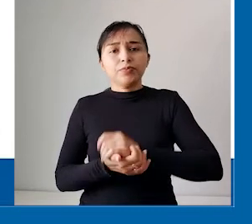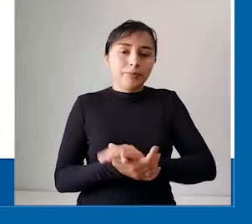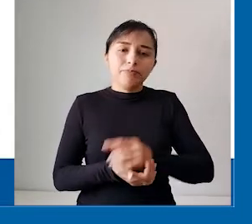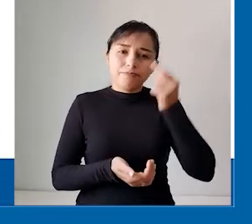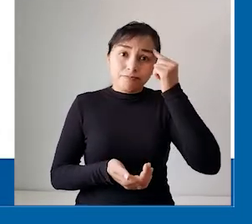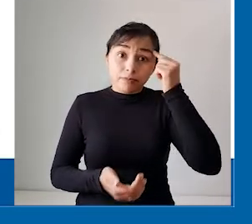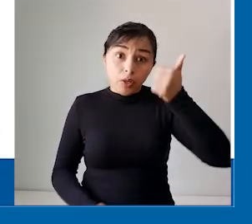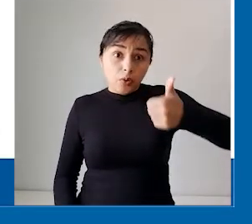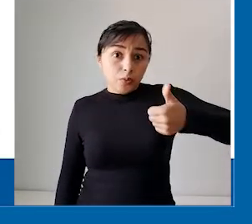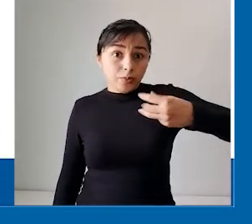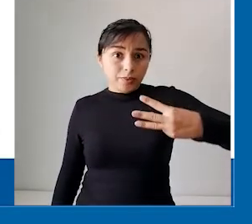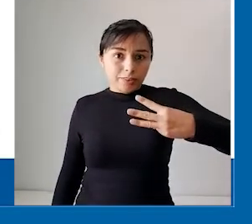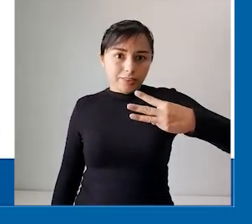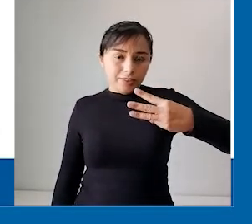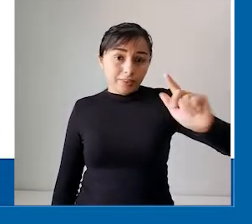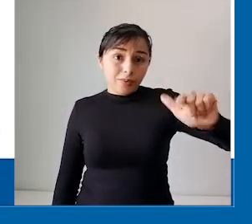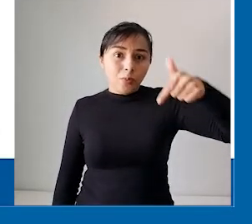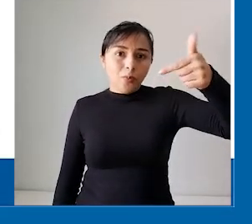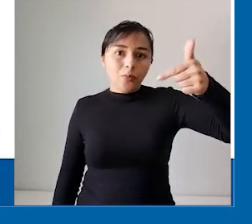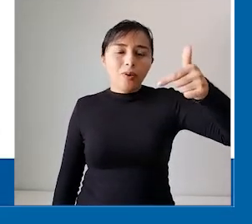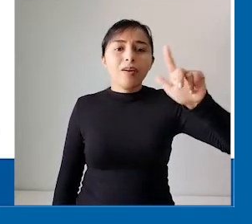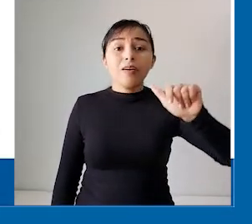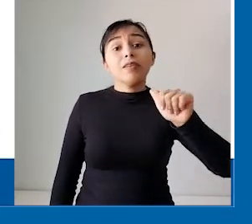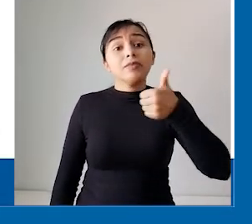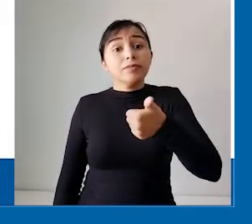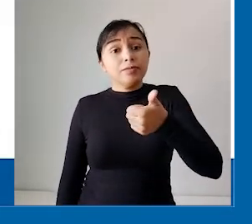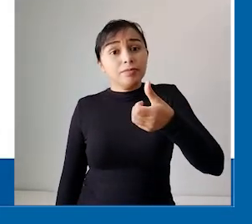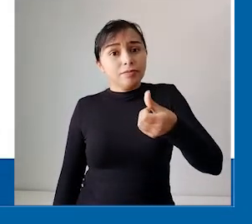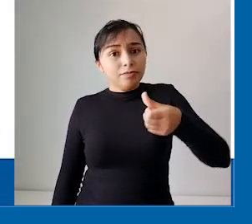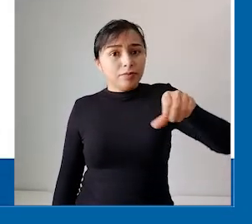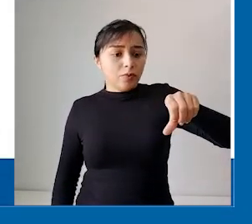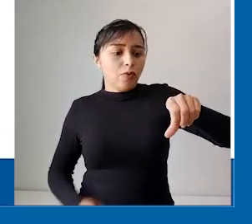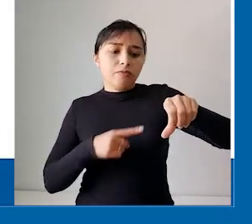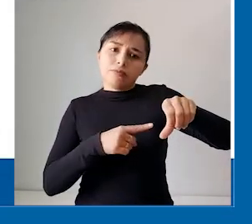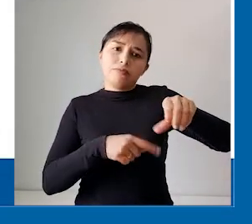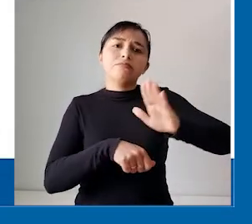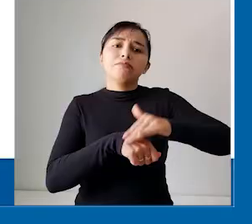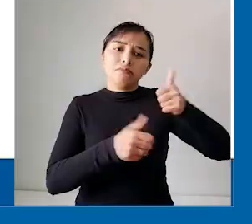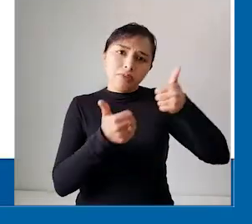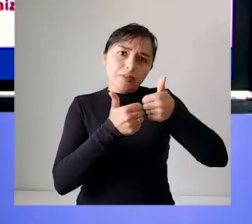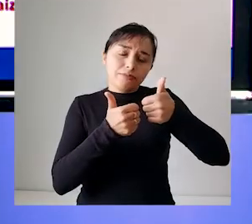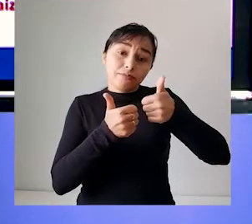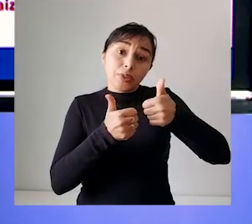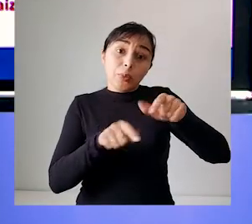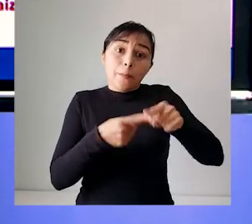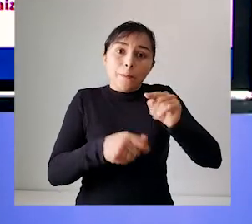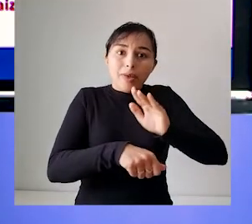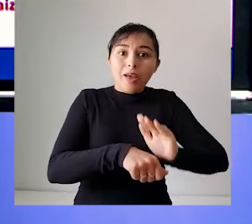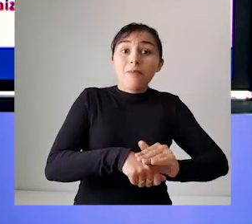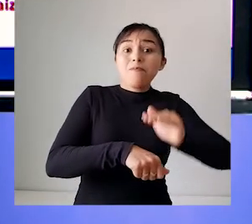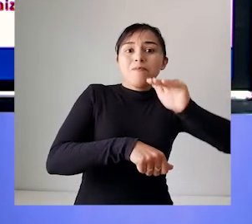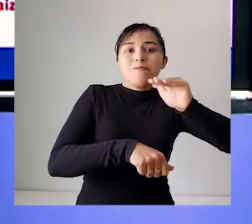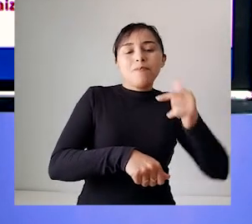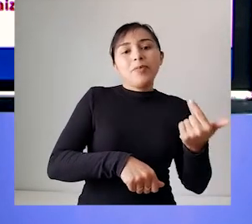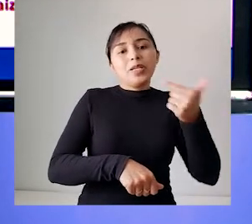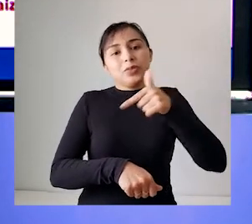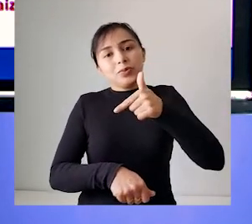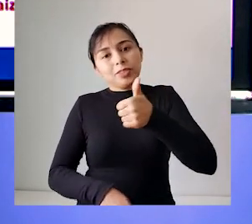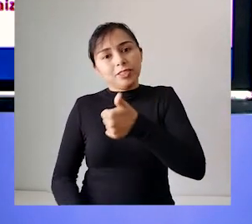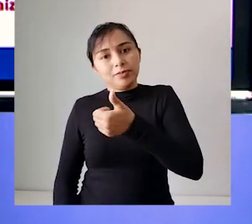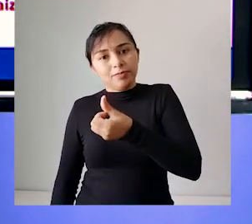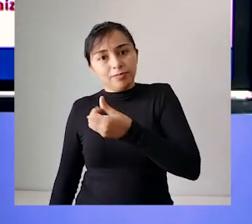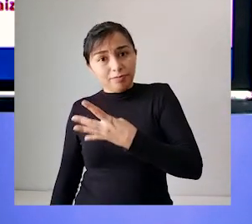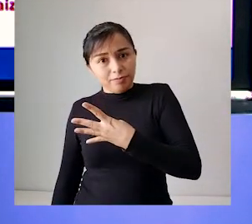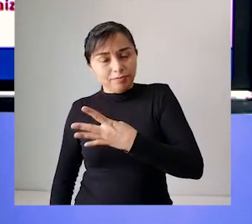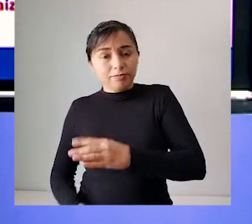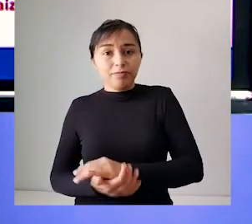é o 13, eu tenho que 13 ao quadrado é 169. Olha só, está mais perto do 13, né? O